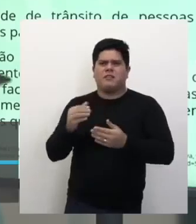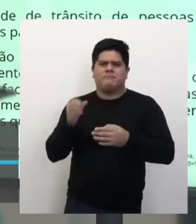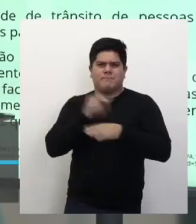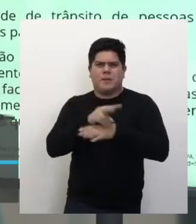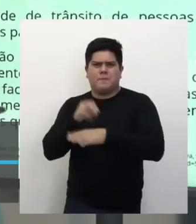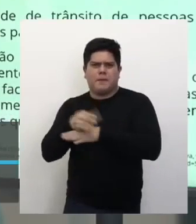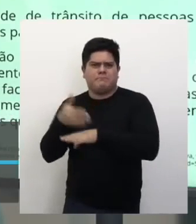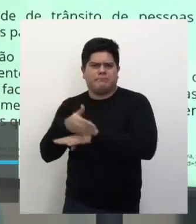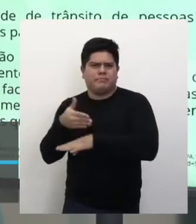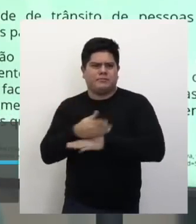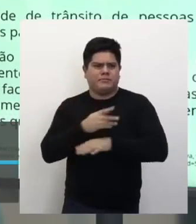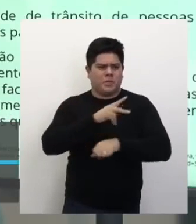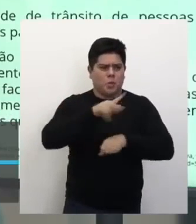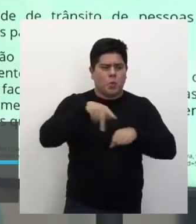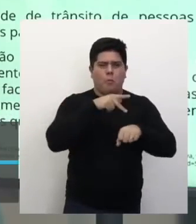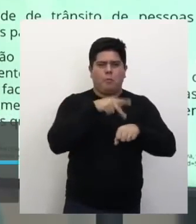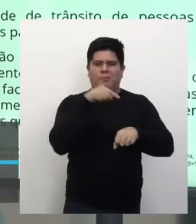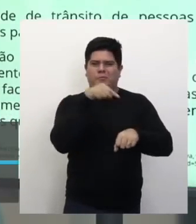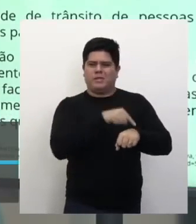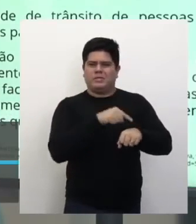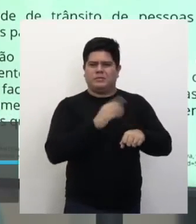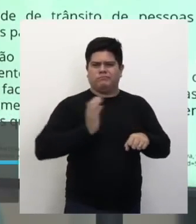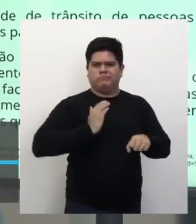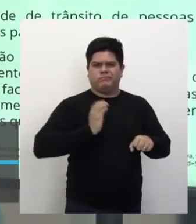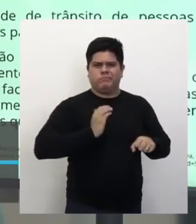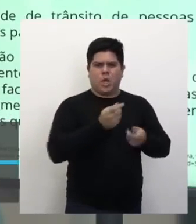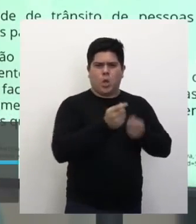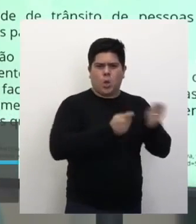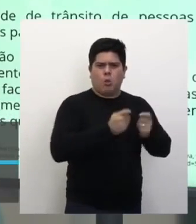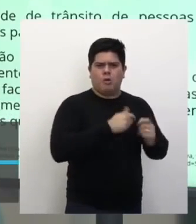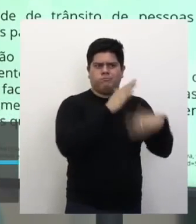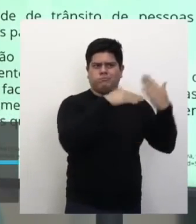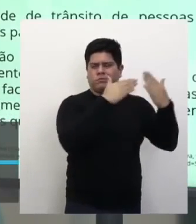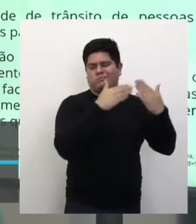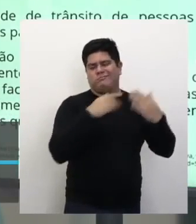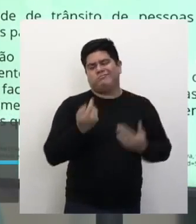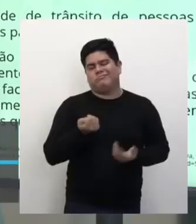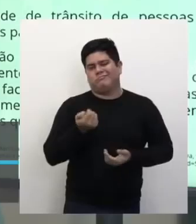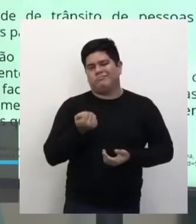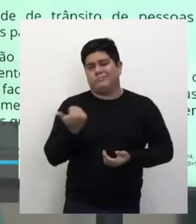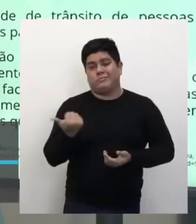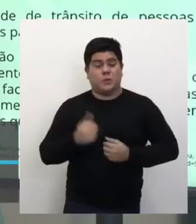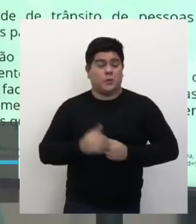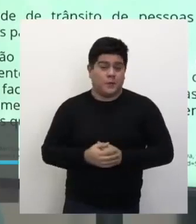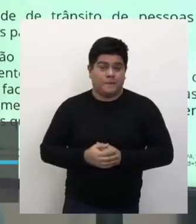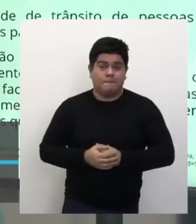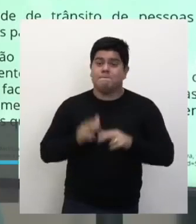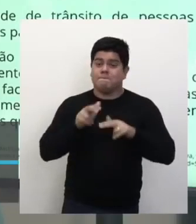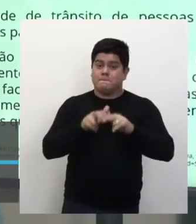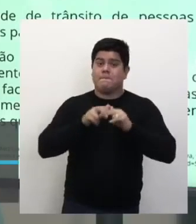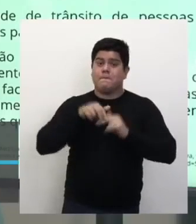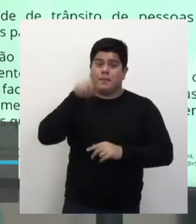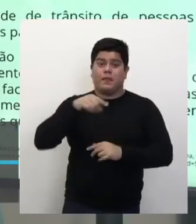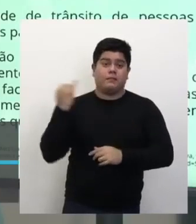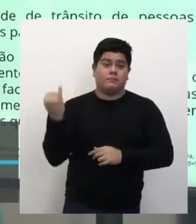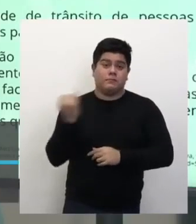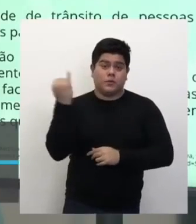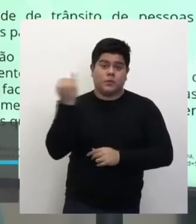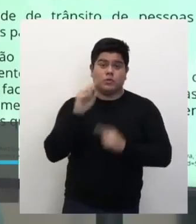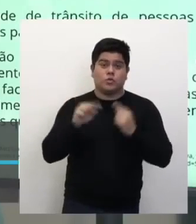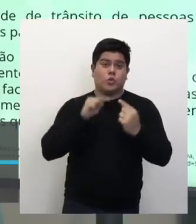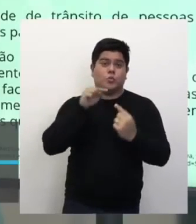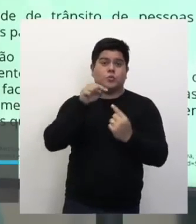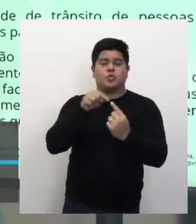como os países que estão lá, né, com uma economia mais avançada. Por isso é importante, né, esse objetivo que aparece, que é o